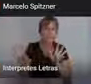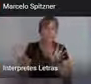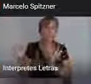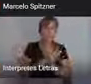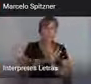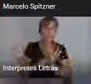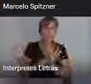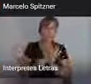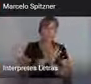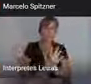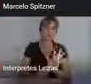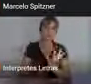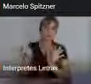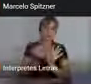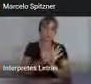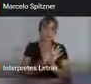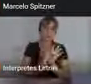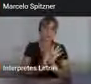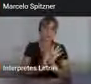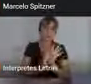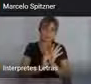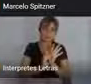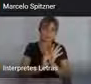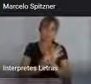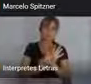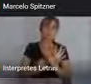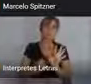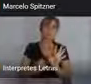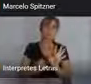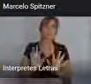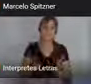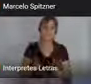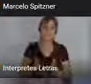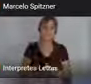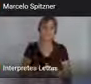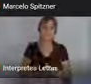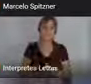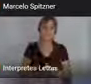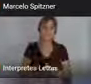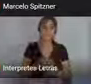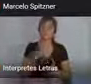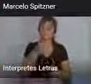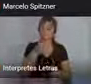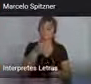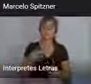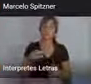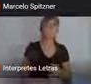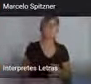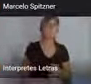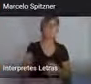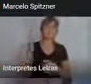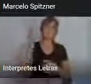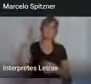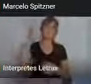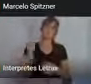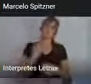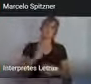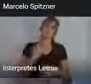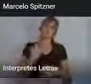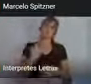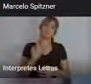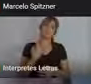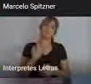identidade. Ele é uma marca de identidade. E ele é um argumento muito importante para a afirmação dessa